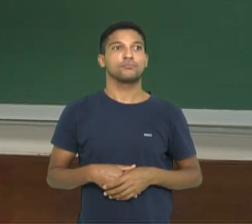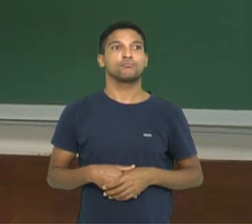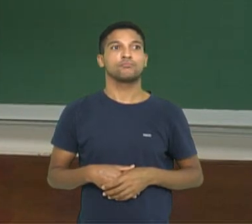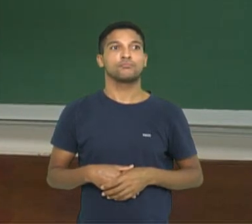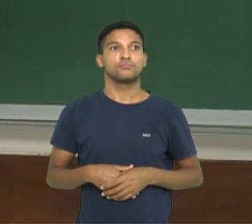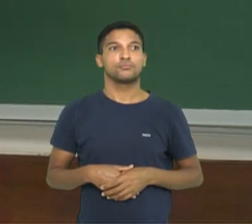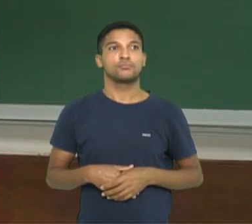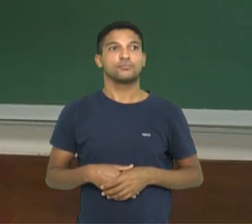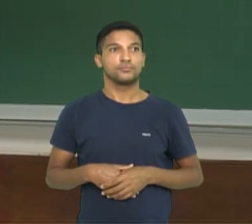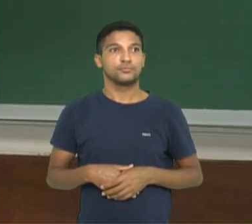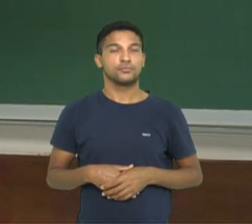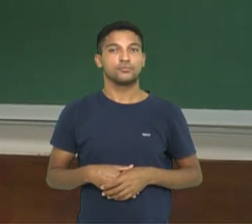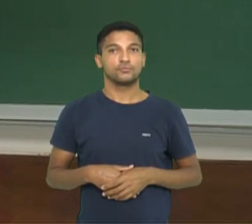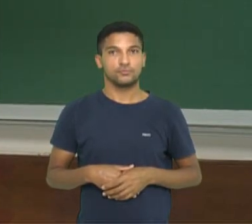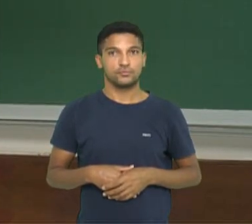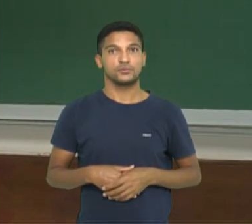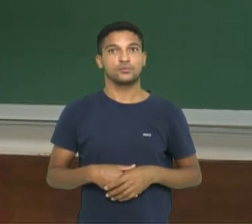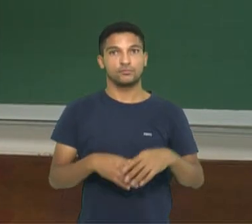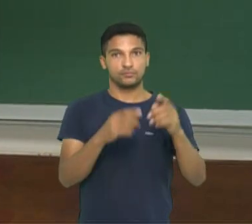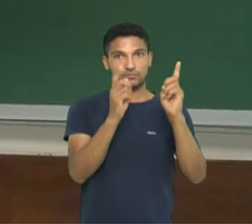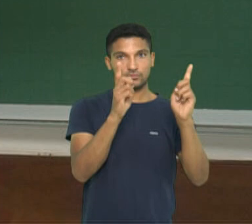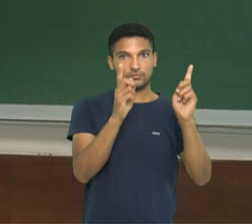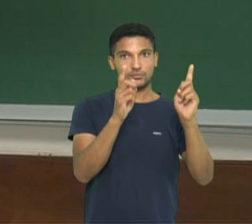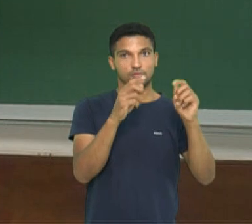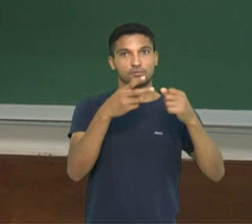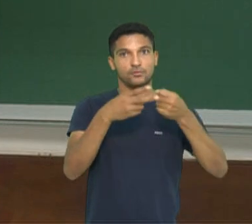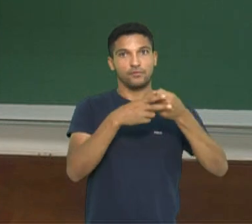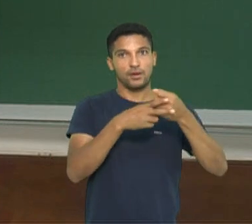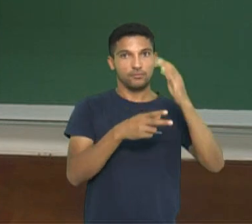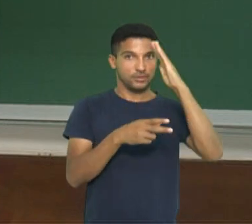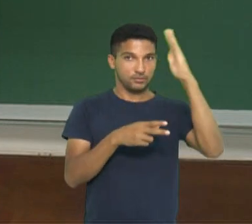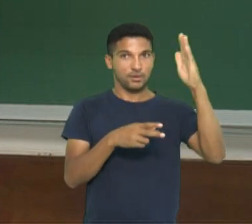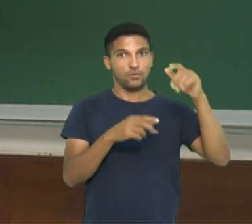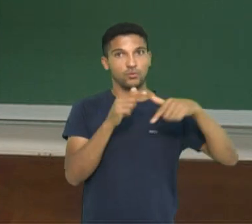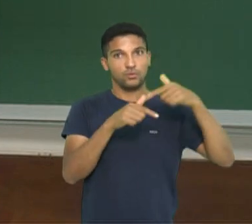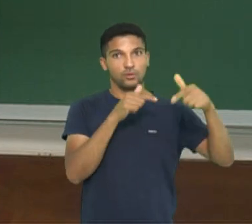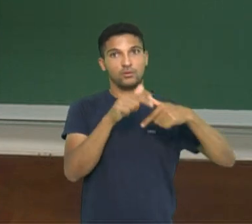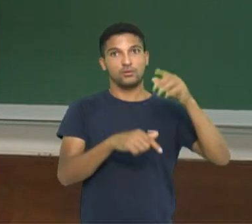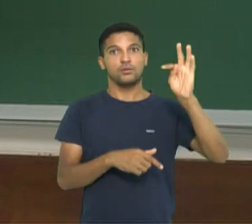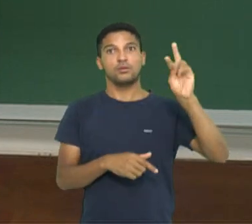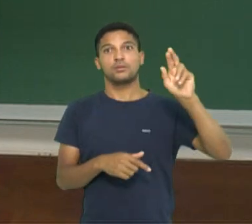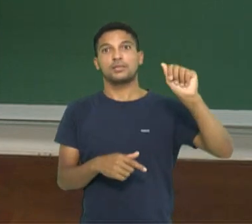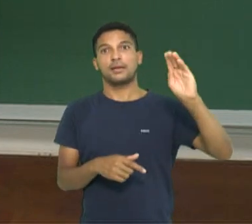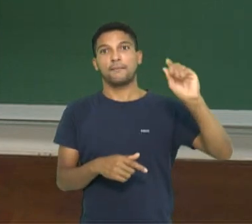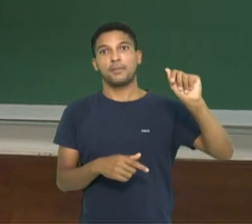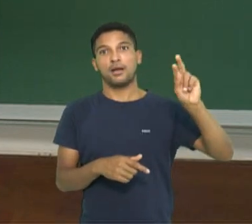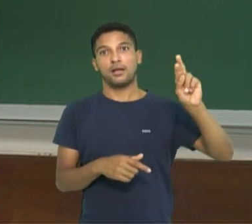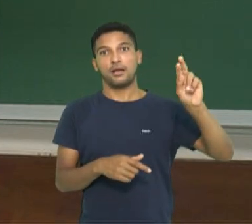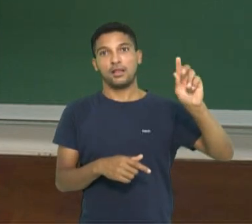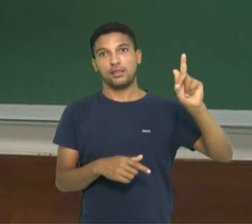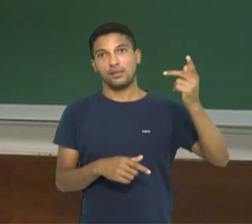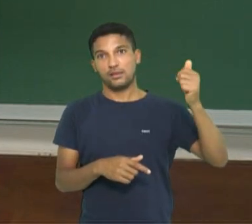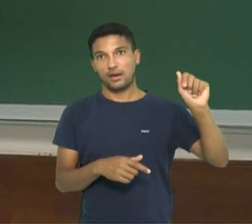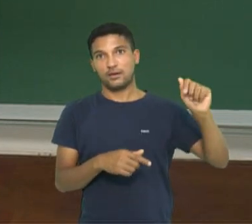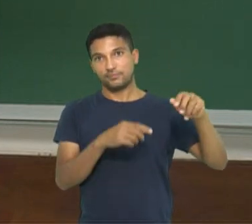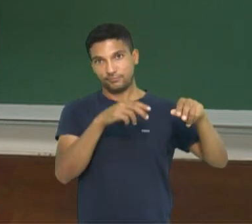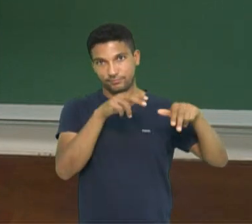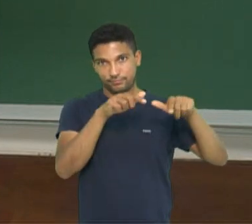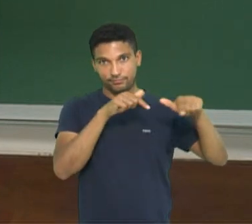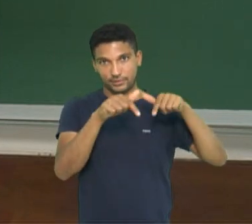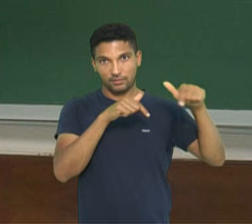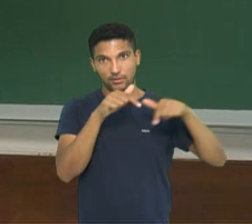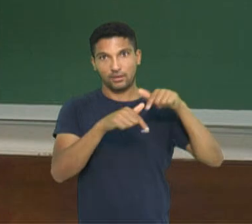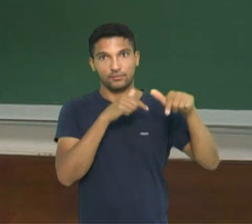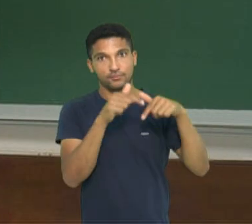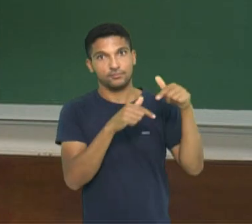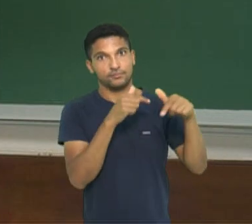fazer, o verbo principal é trabalhar, só que foi utilizado o verbo ir junto. Então, quando eu tenho dois verbos indicando uma única ação,